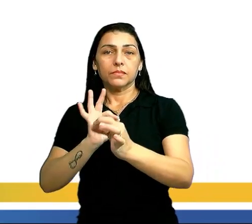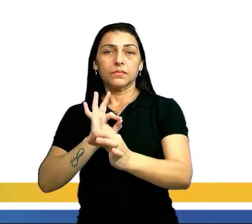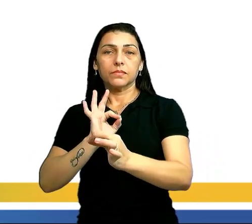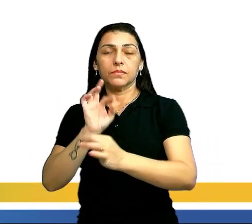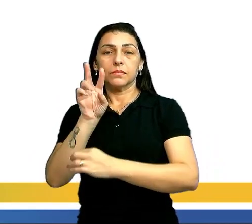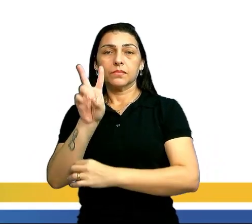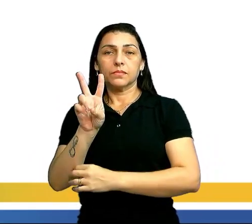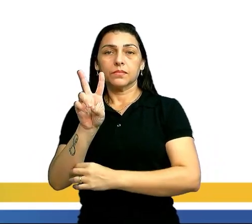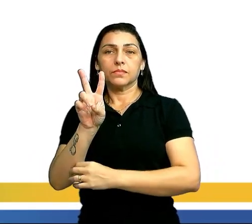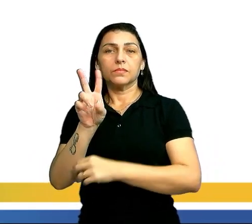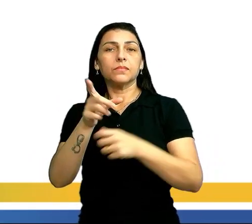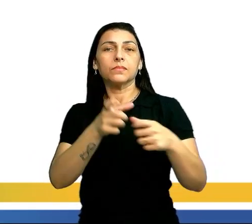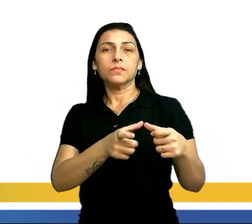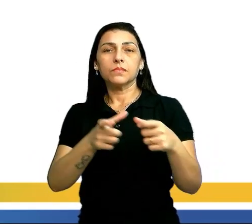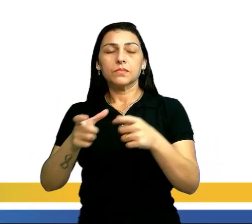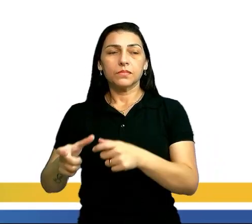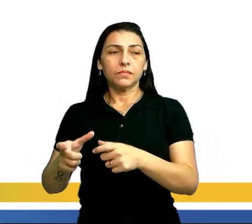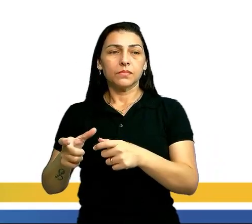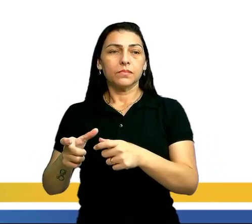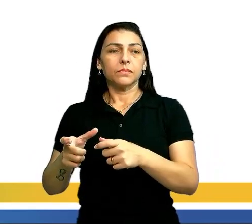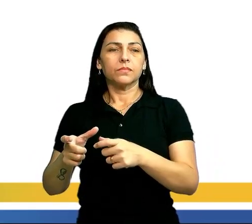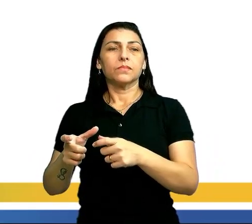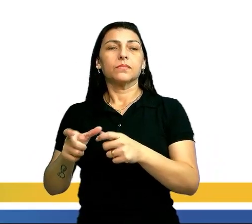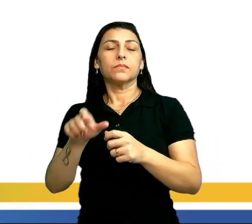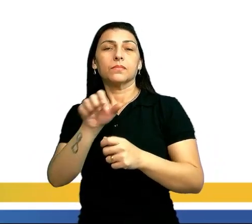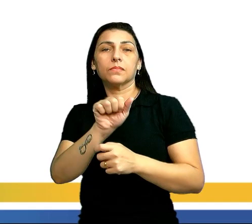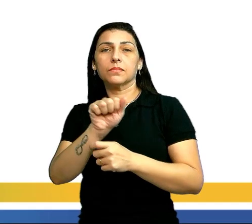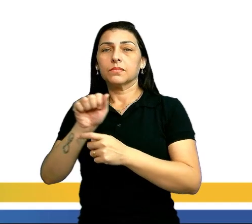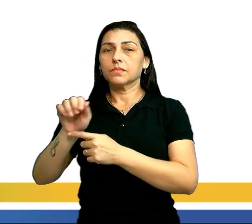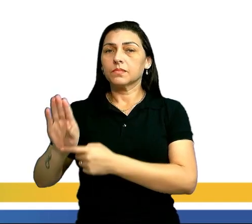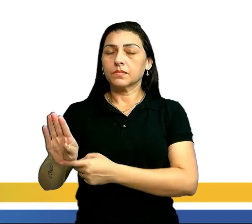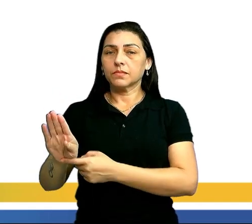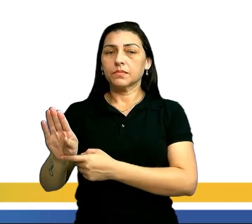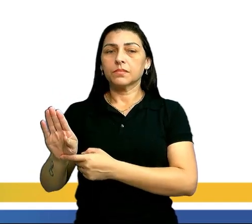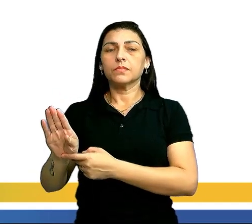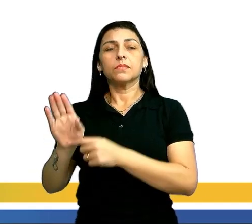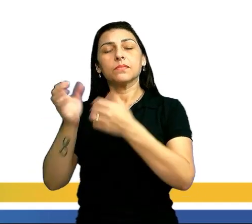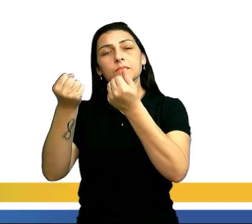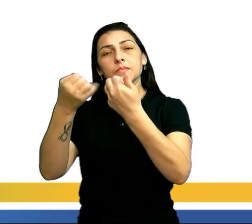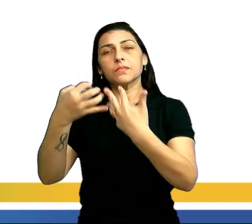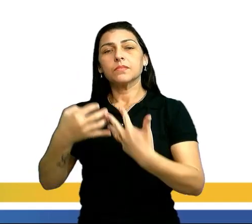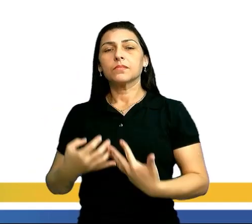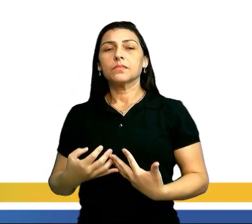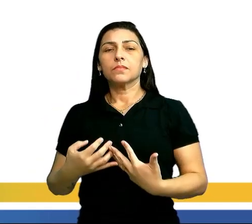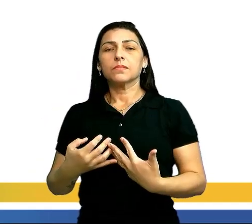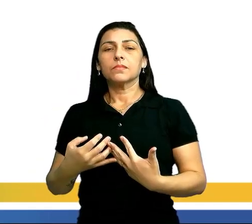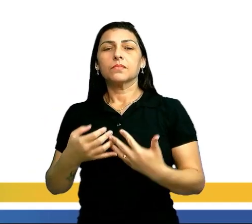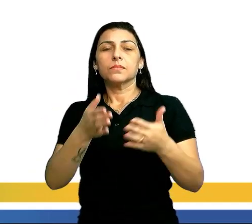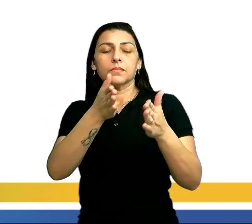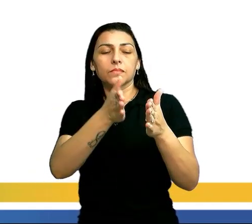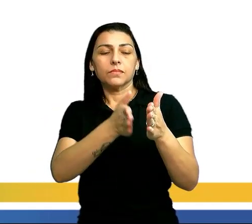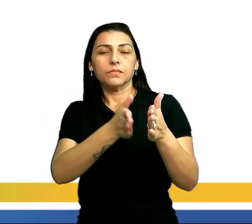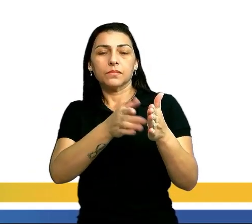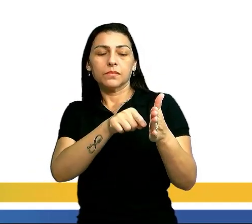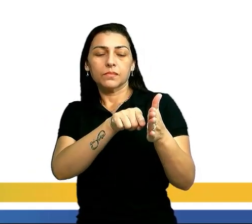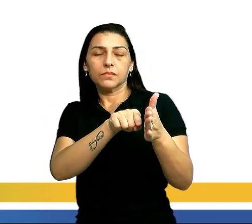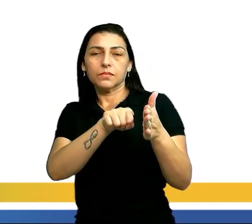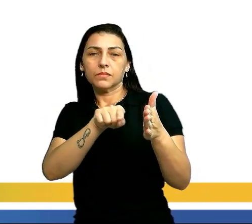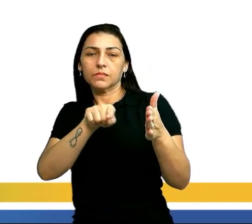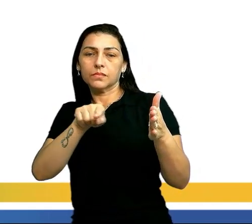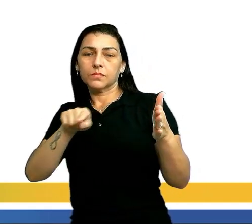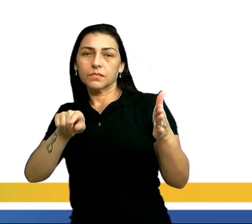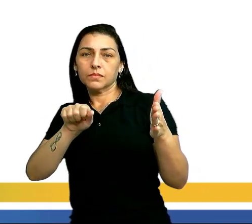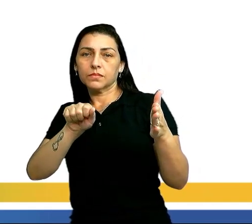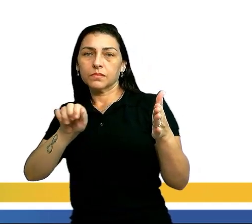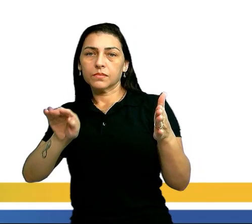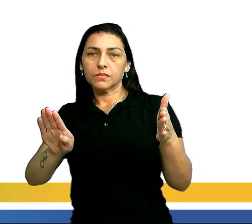entre dois pontos. A distância entre os pontos A e B é definida pelo segmento de reta